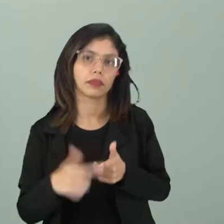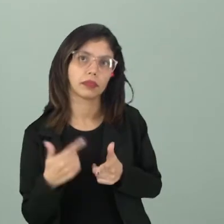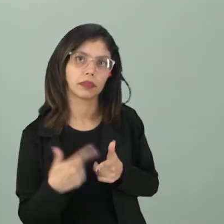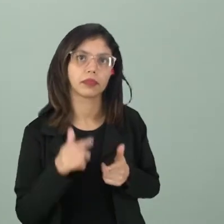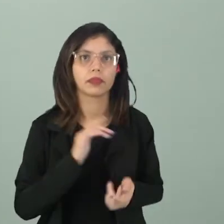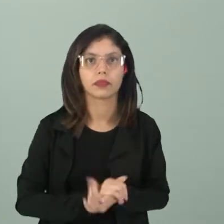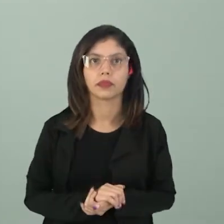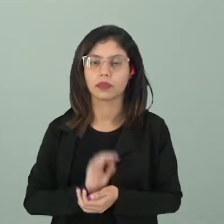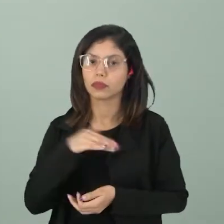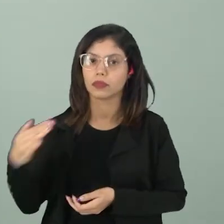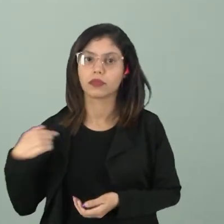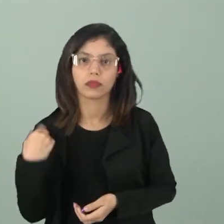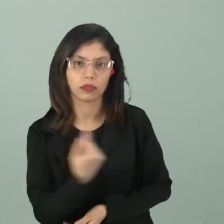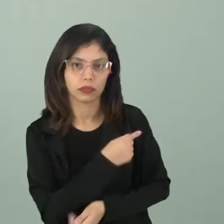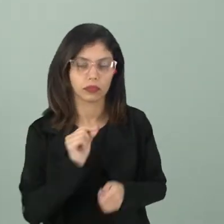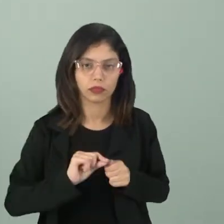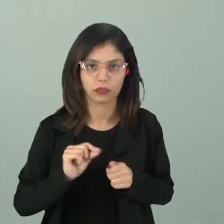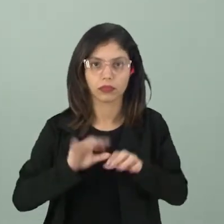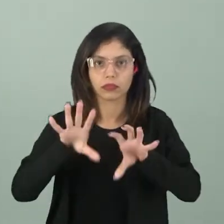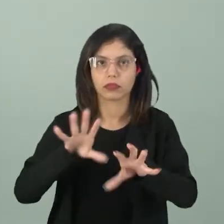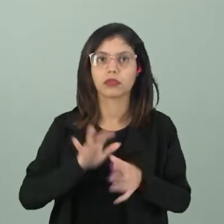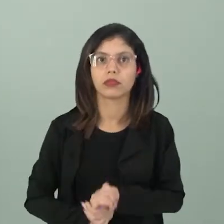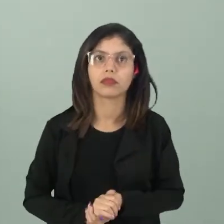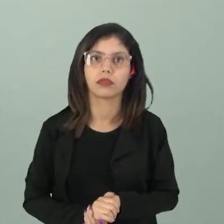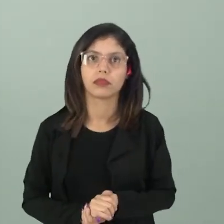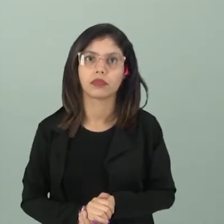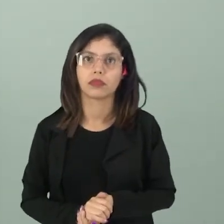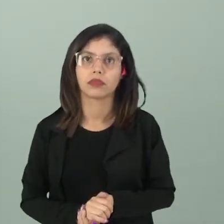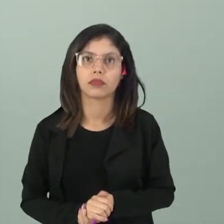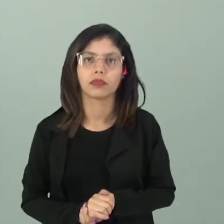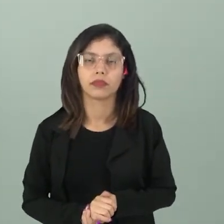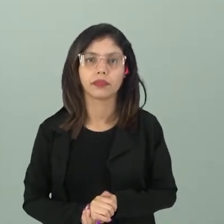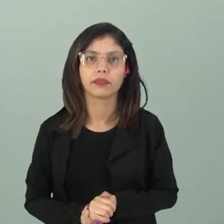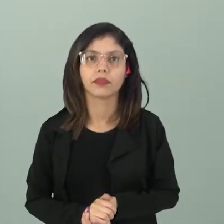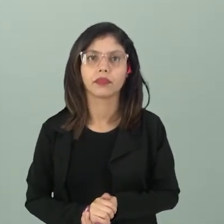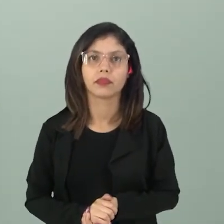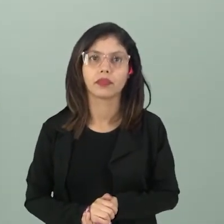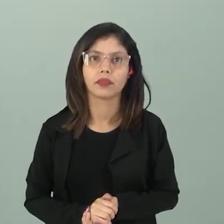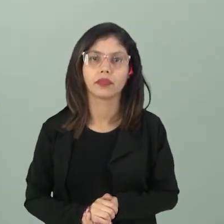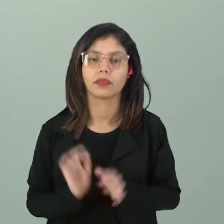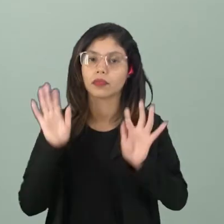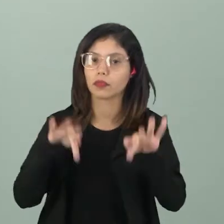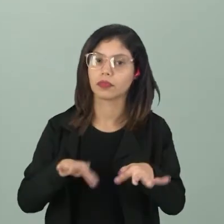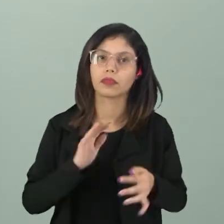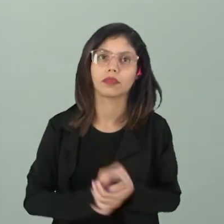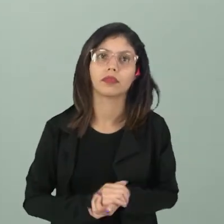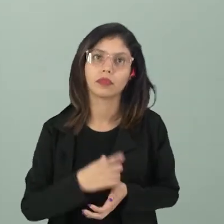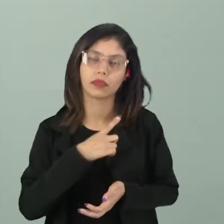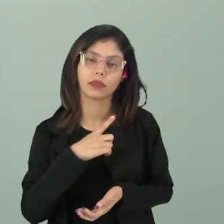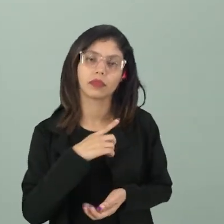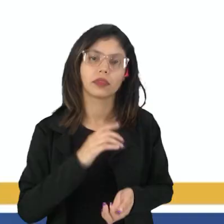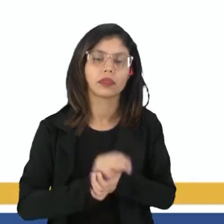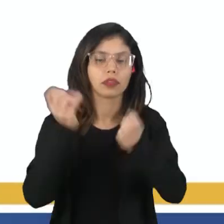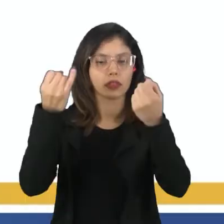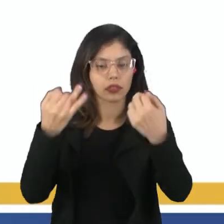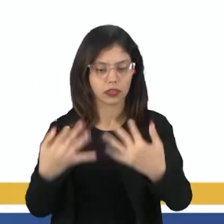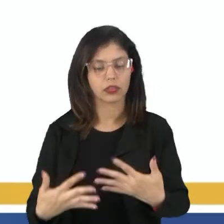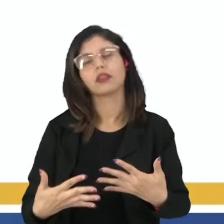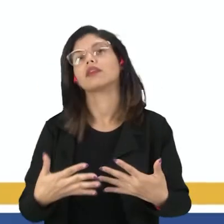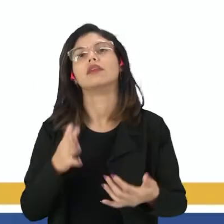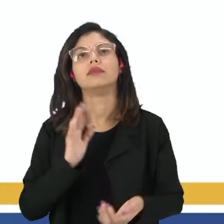problema. Quando eu faço isso, eu uso esse argumento de causa-consequência. Por fim, nós temos o argumento